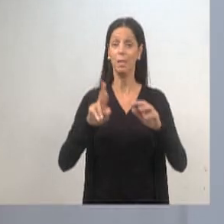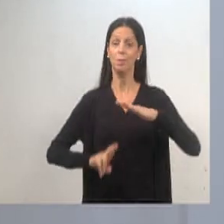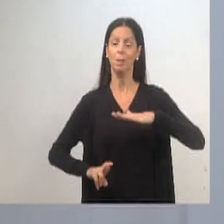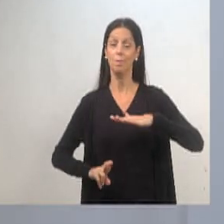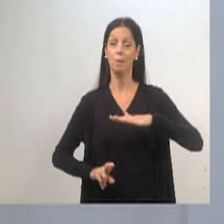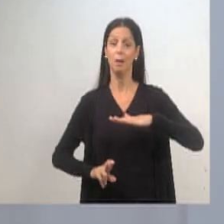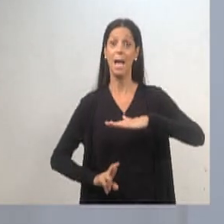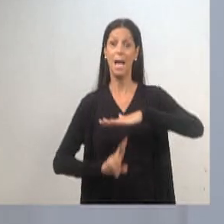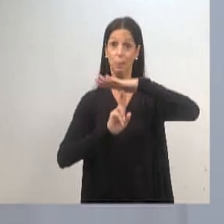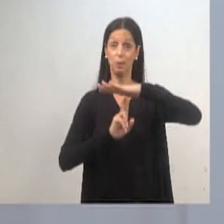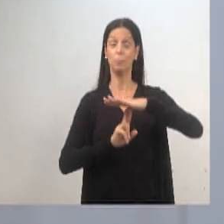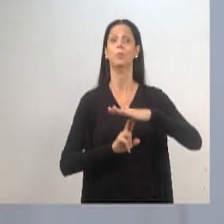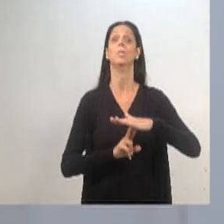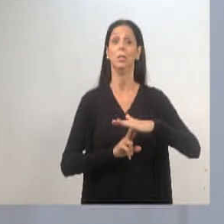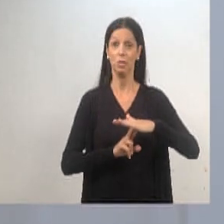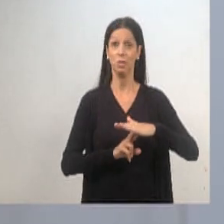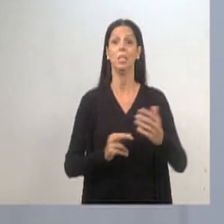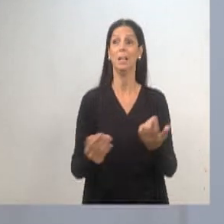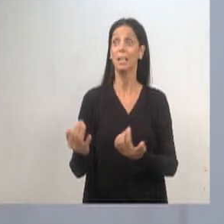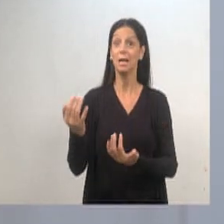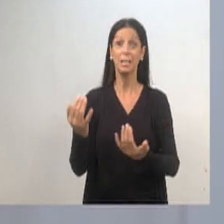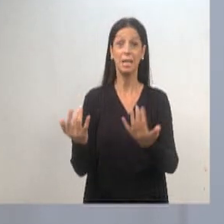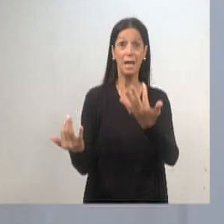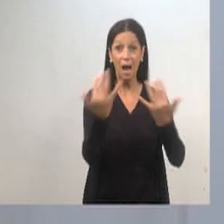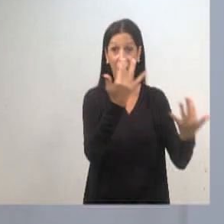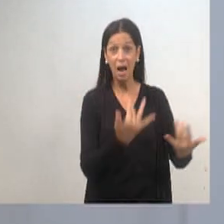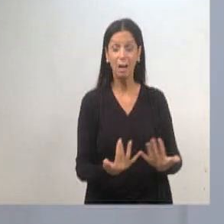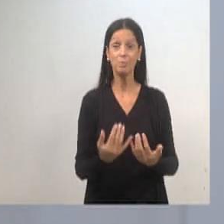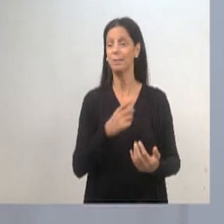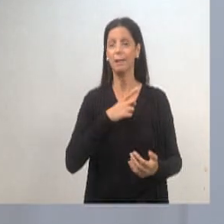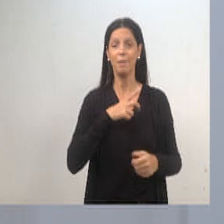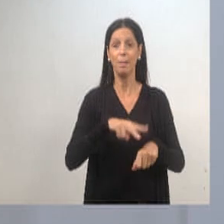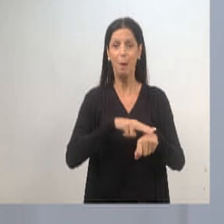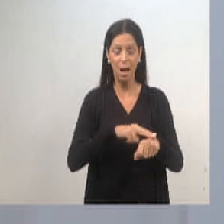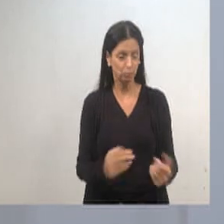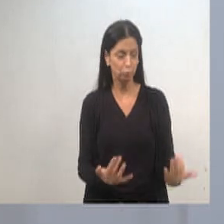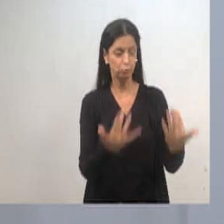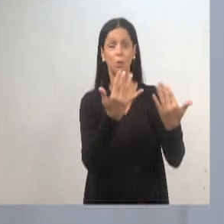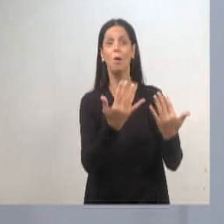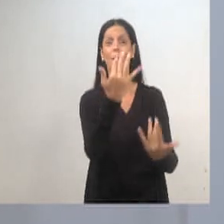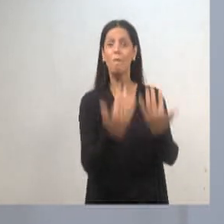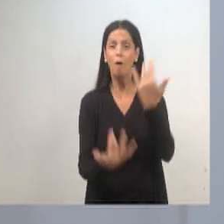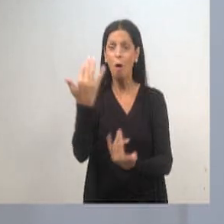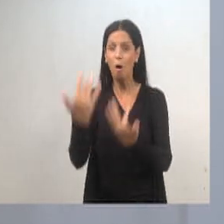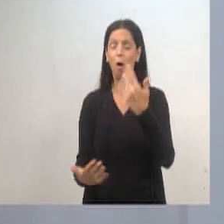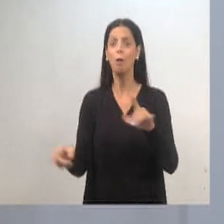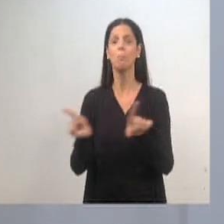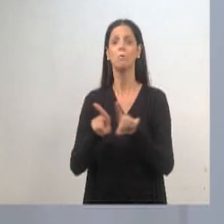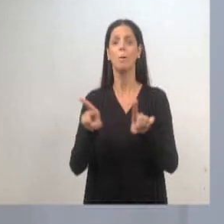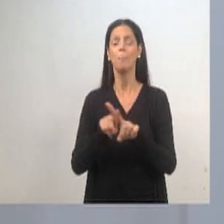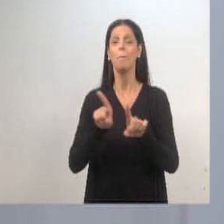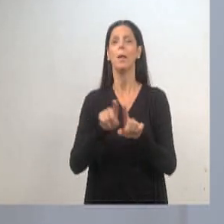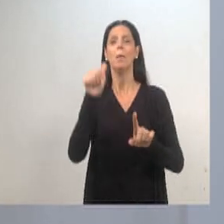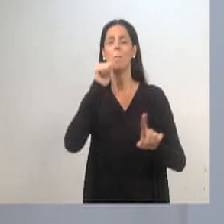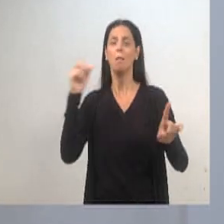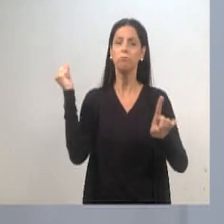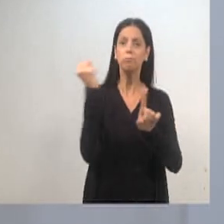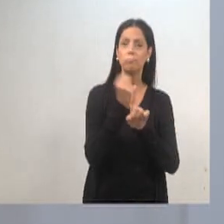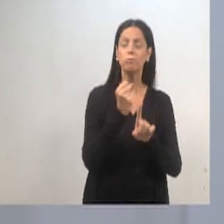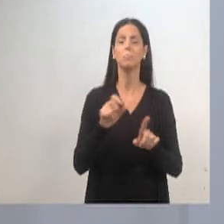queimadas aqui no Brasil, o recorde de feminicídios, o recorde de pedidos de recuperação judicial das empresas aqui do